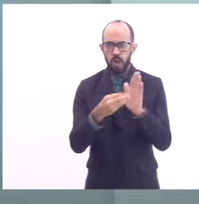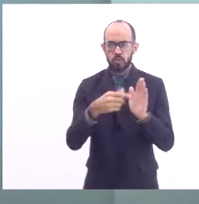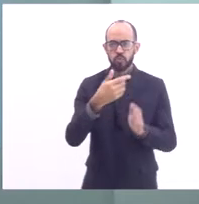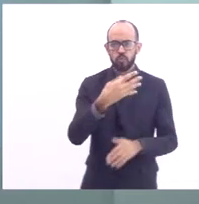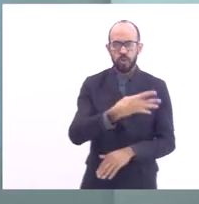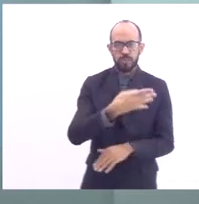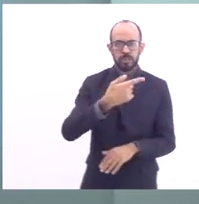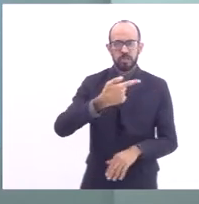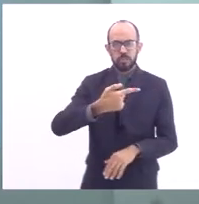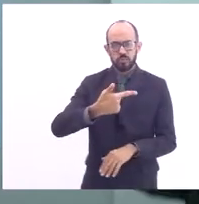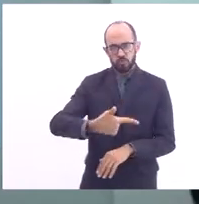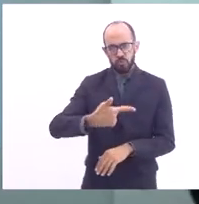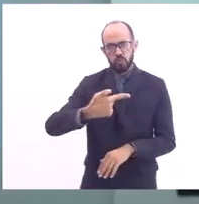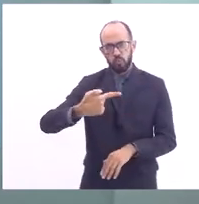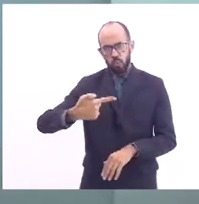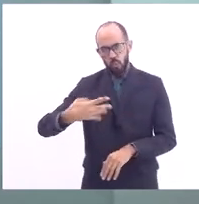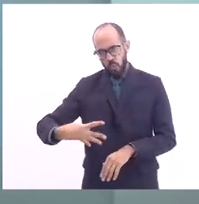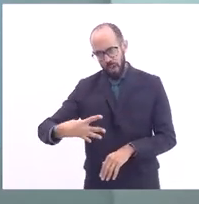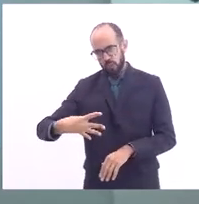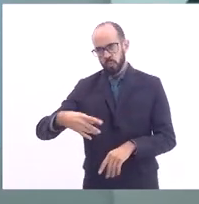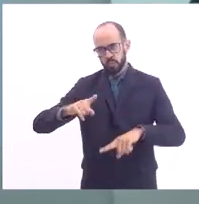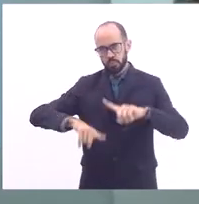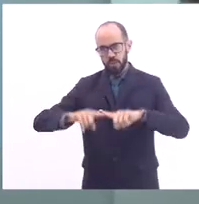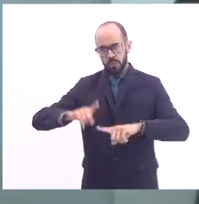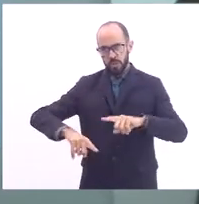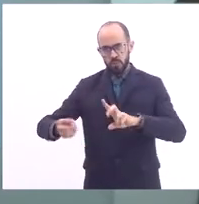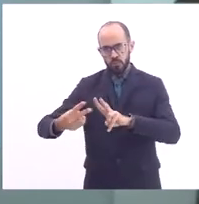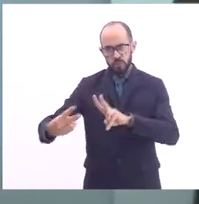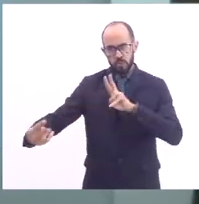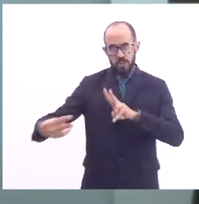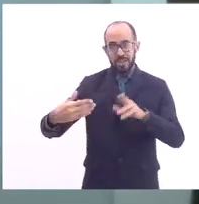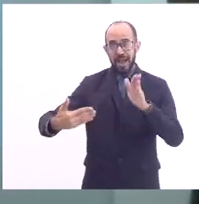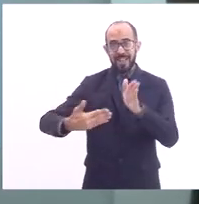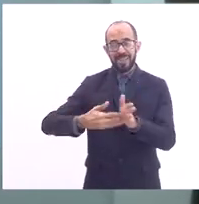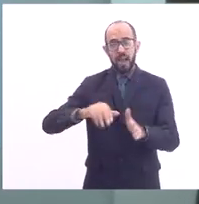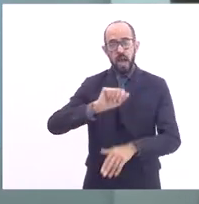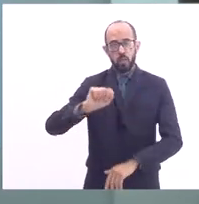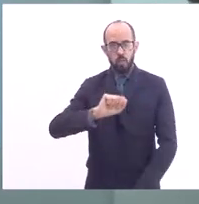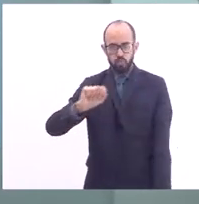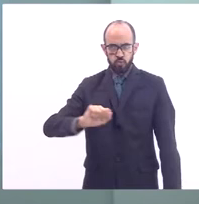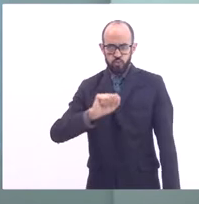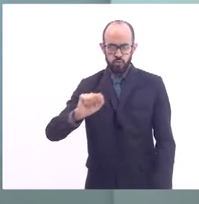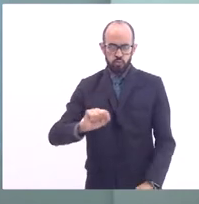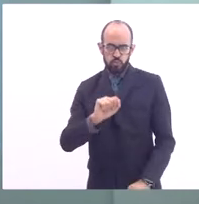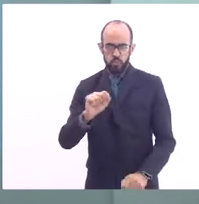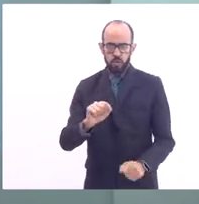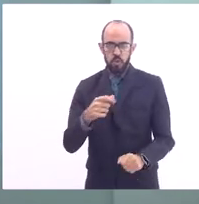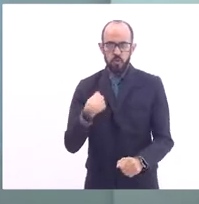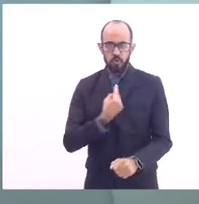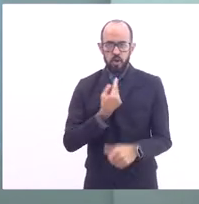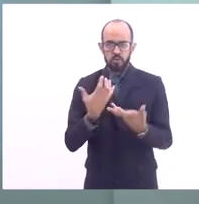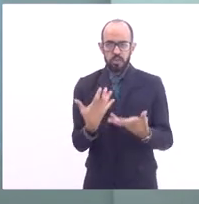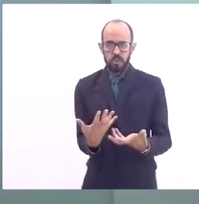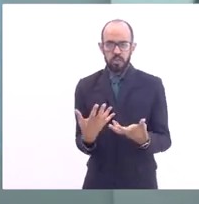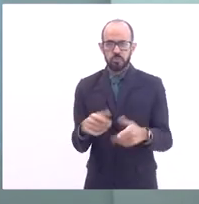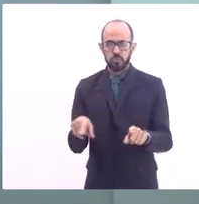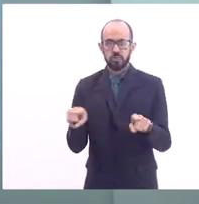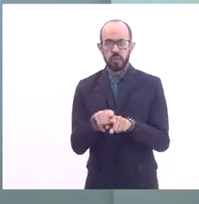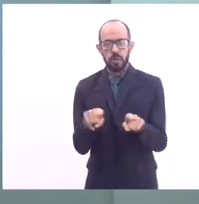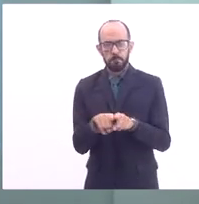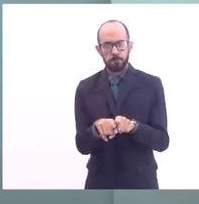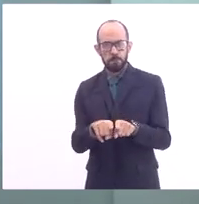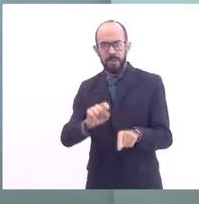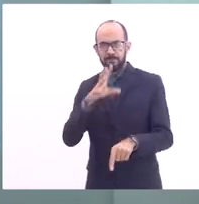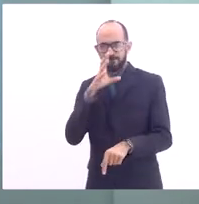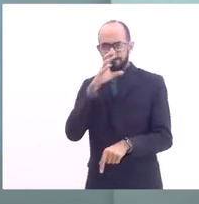até em agosto, não aguardar todo o período até dezembro, mas finalizar esse plano agora até agosto desse ano. E intensificar as